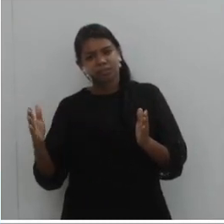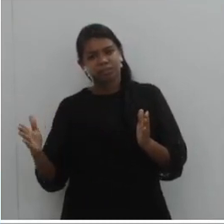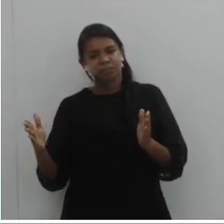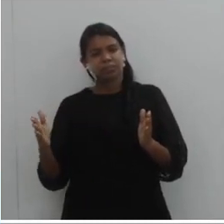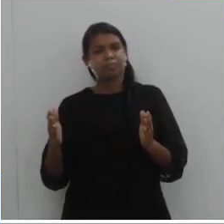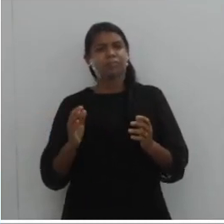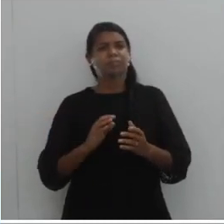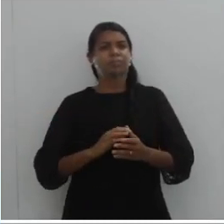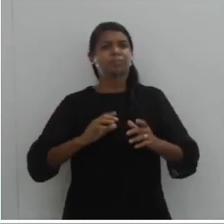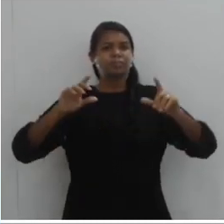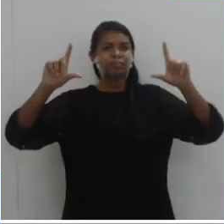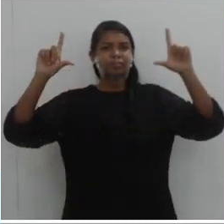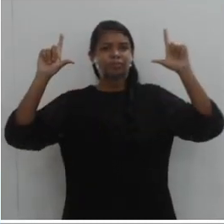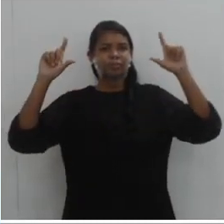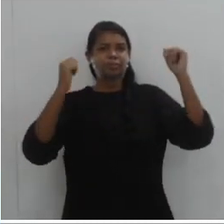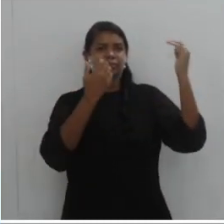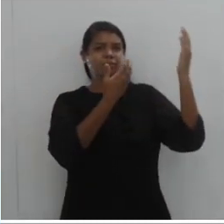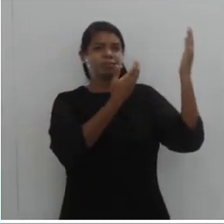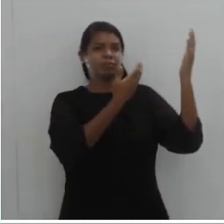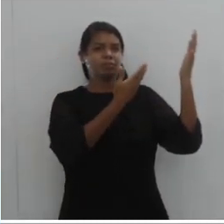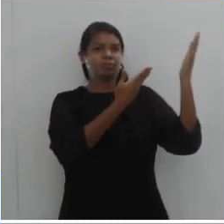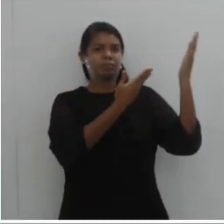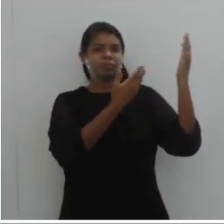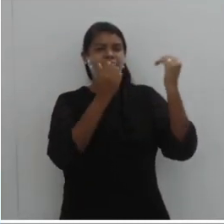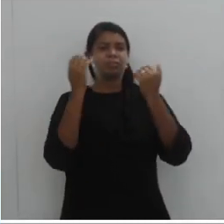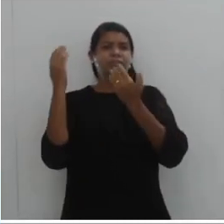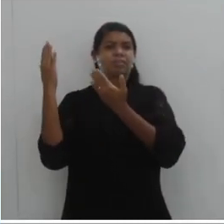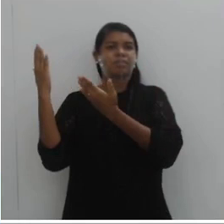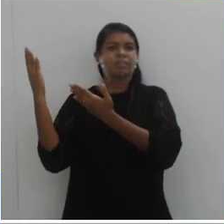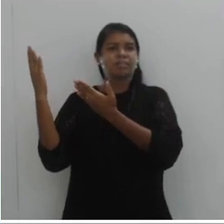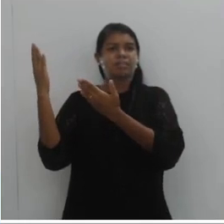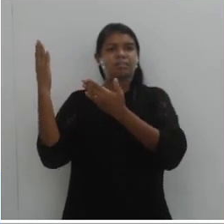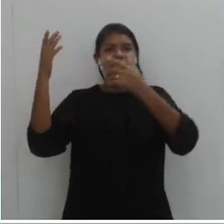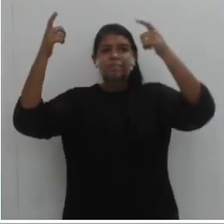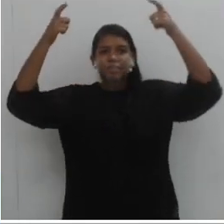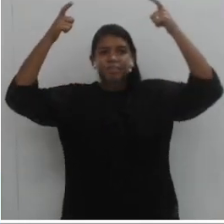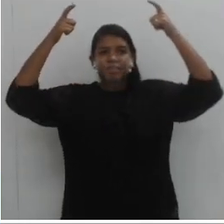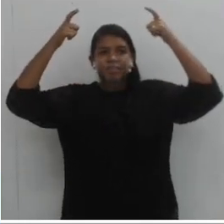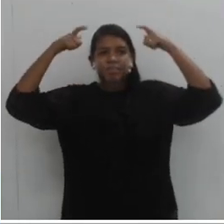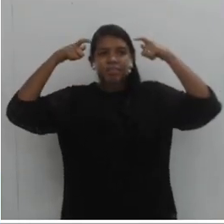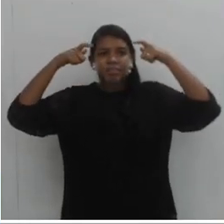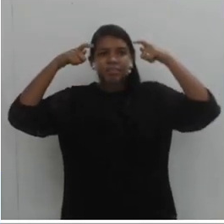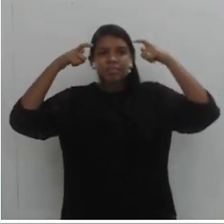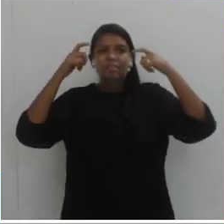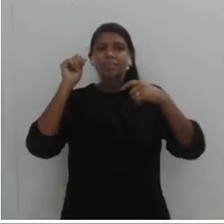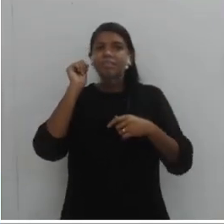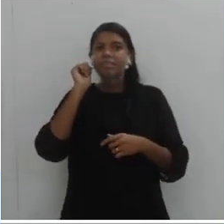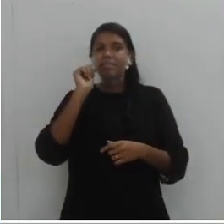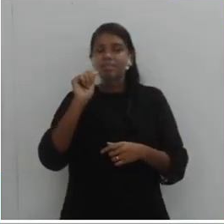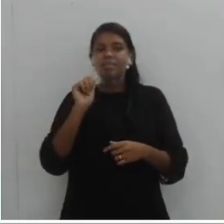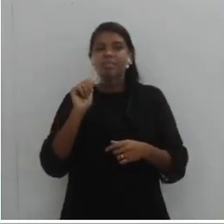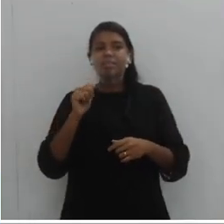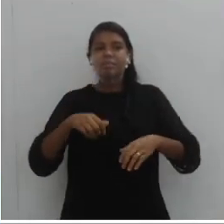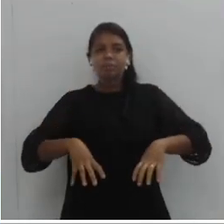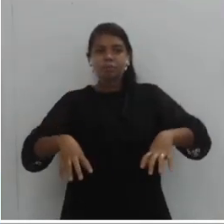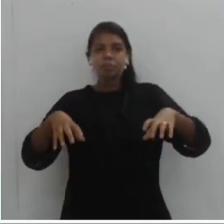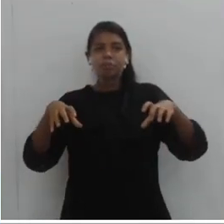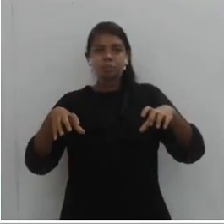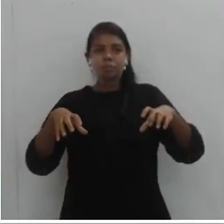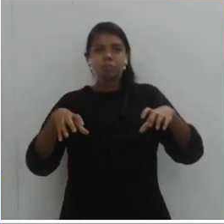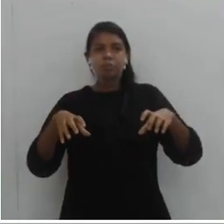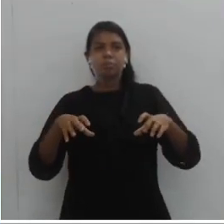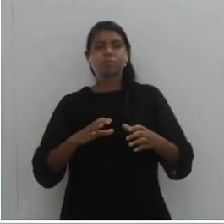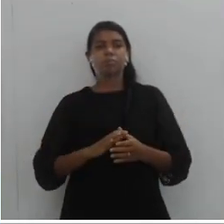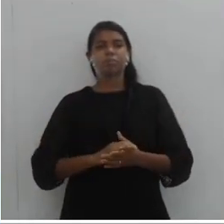fundo da imagem, a rainha. Mas a rainha só assumia o trono ou reino mediante